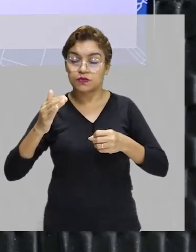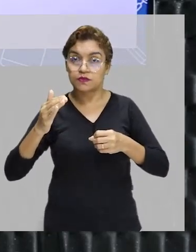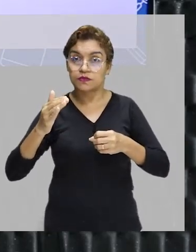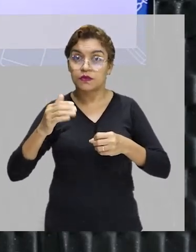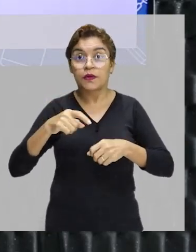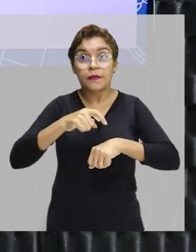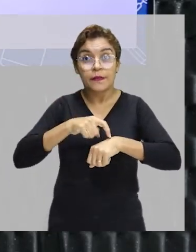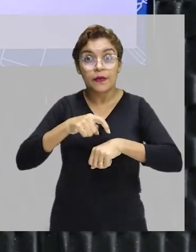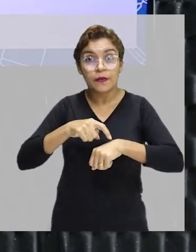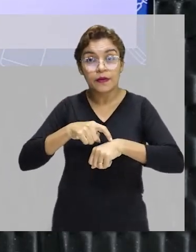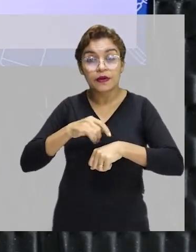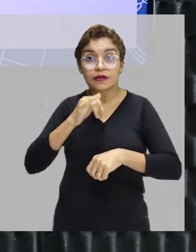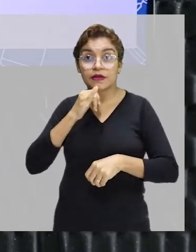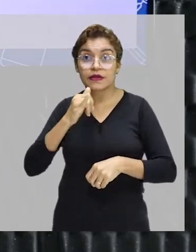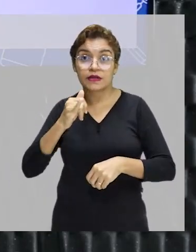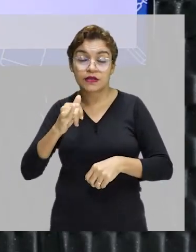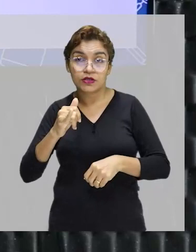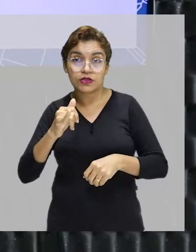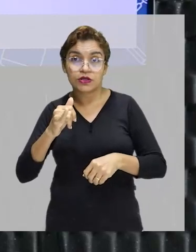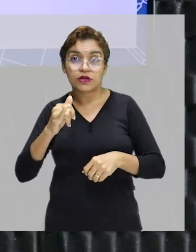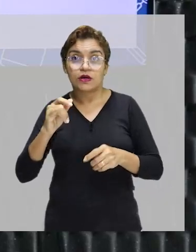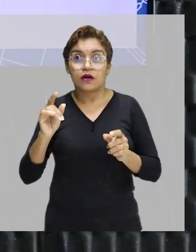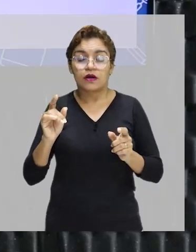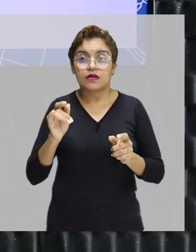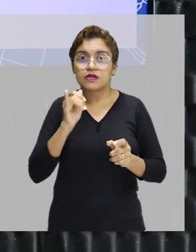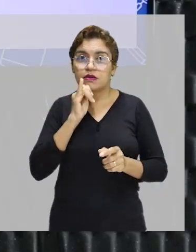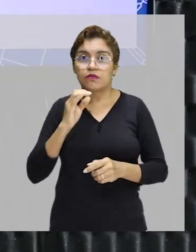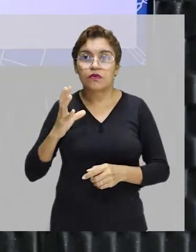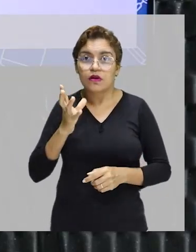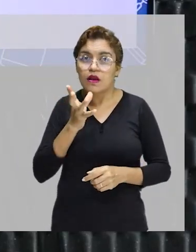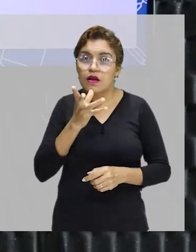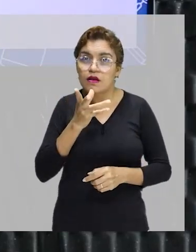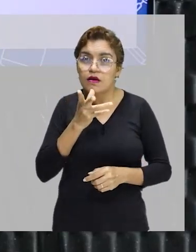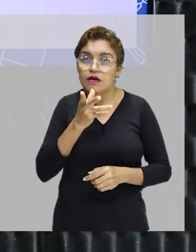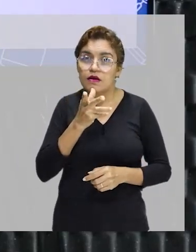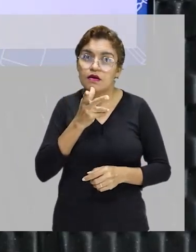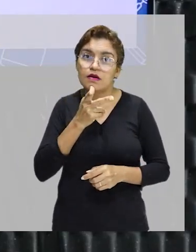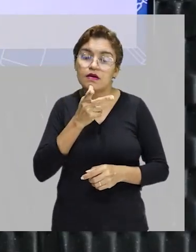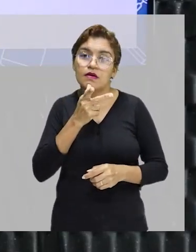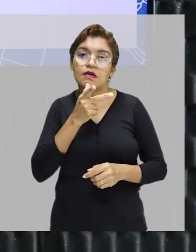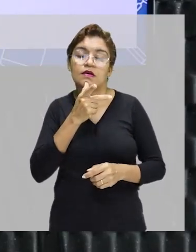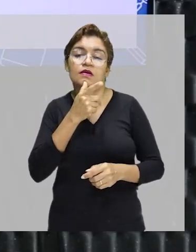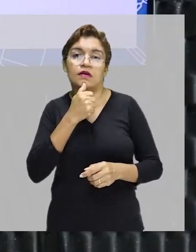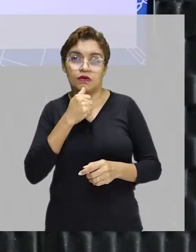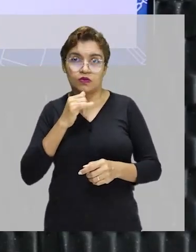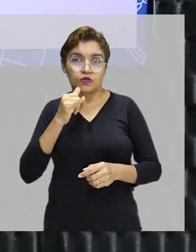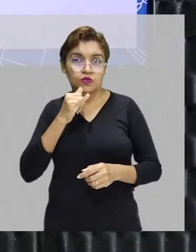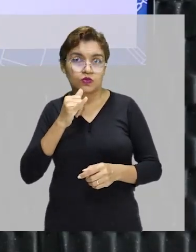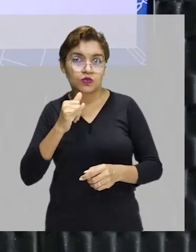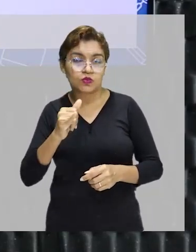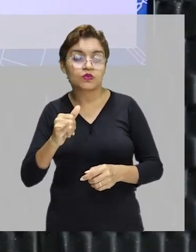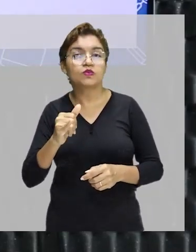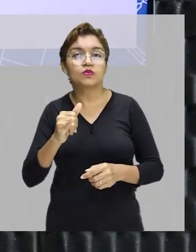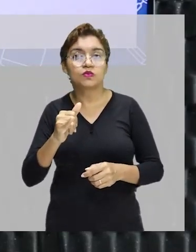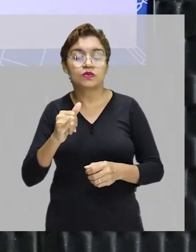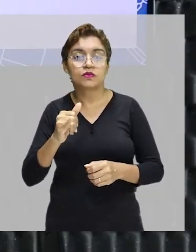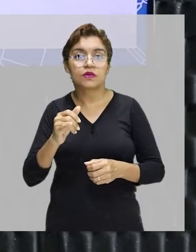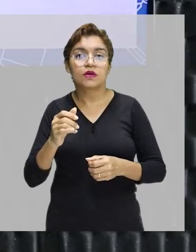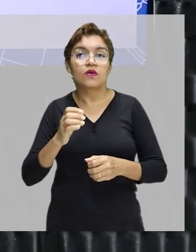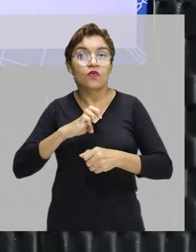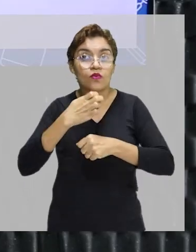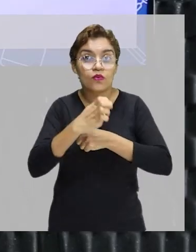essa energia, né, é terminada, né, quando cessa esse fornecimento de energia, esses elétrons